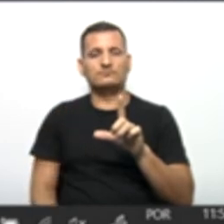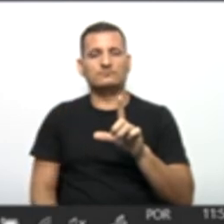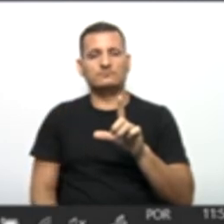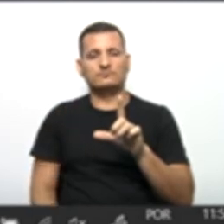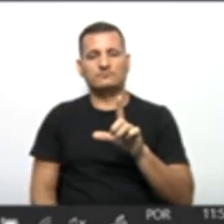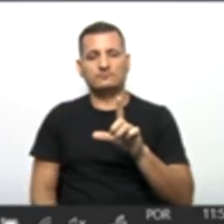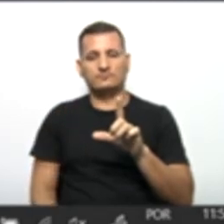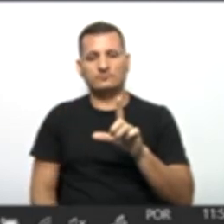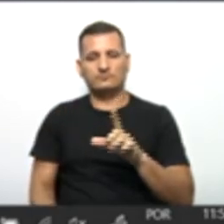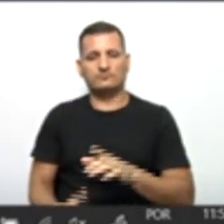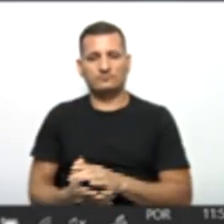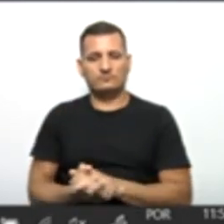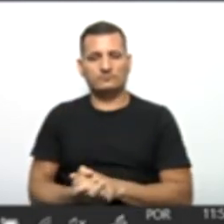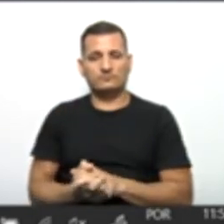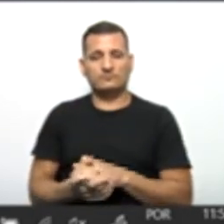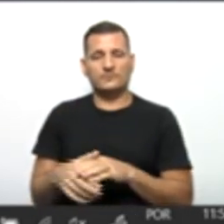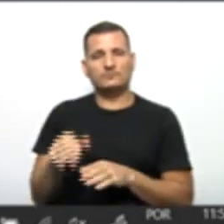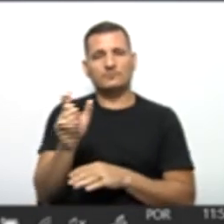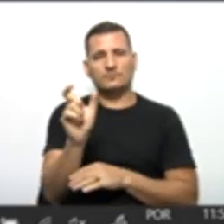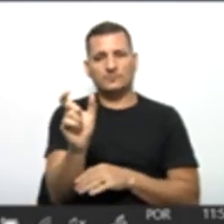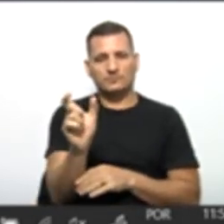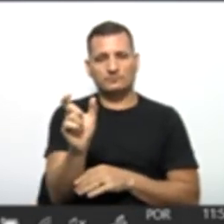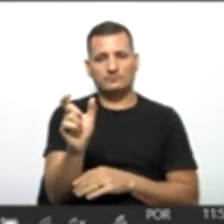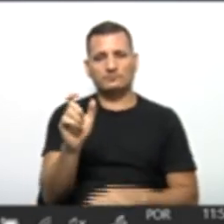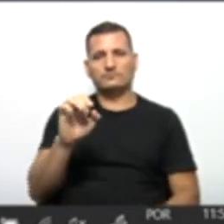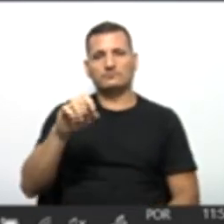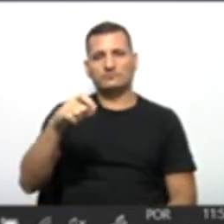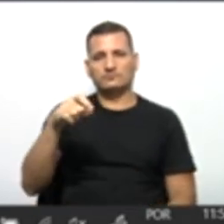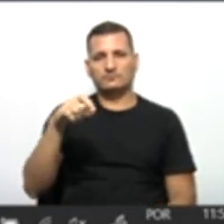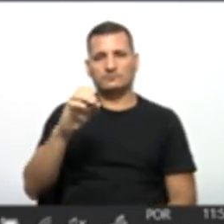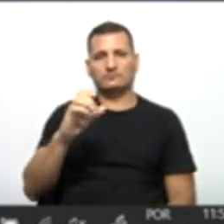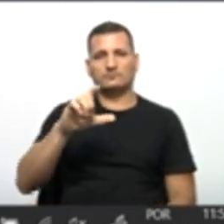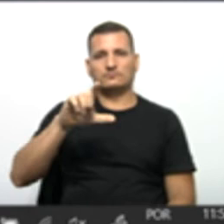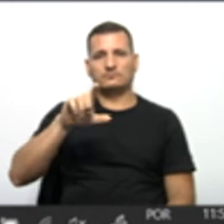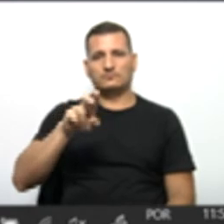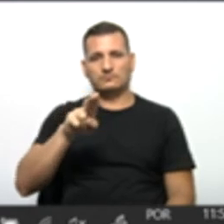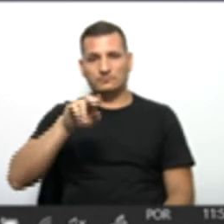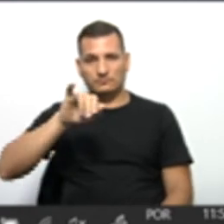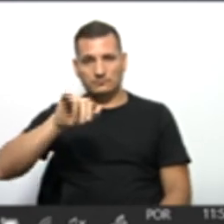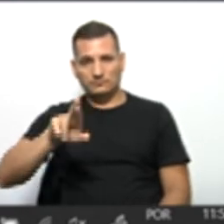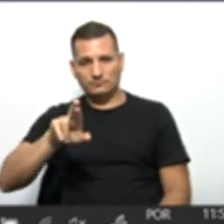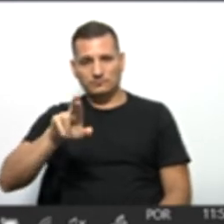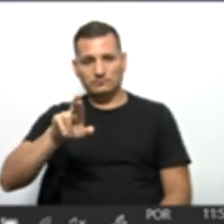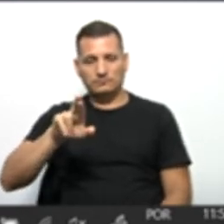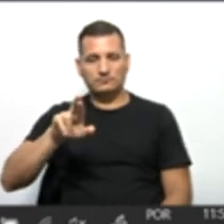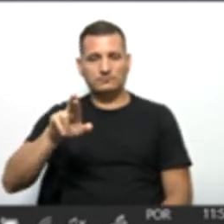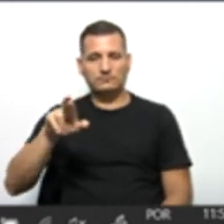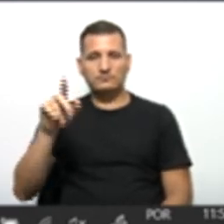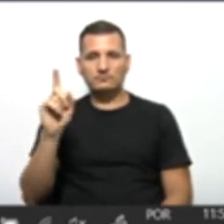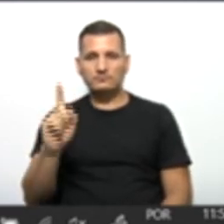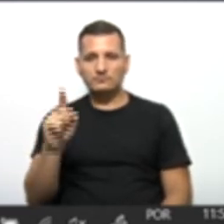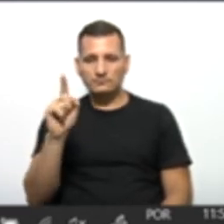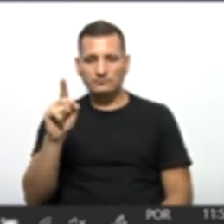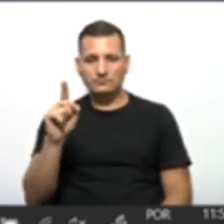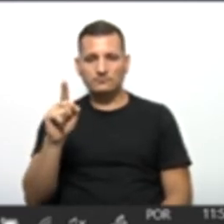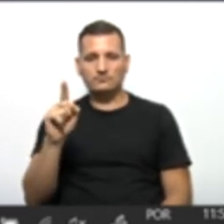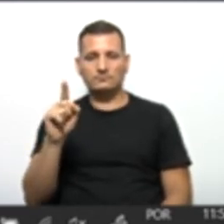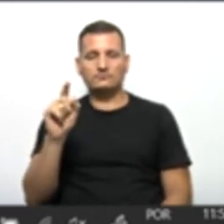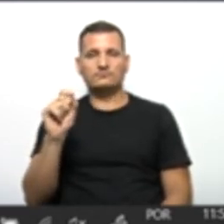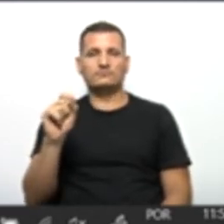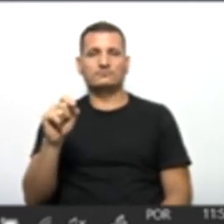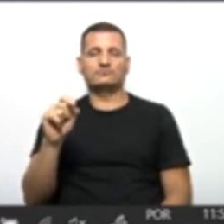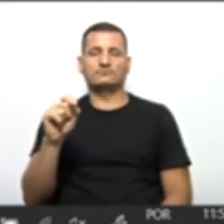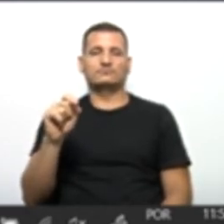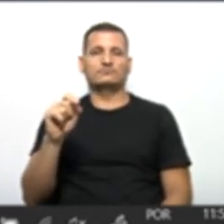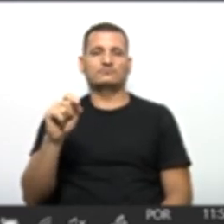tem esse botãozinho aqui ó excluir contato quando ele cá ele vai redirecionar para a função